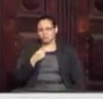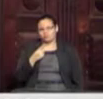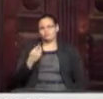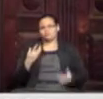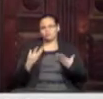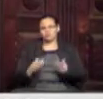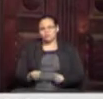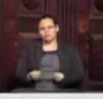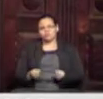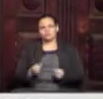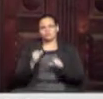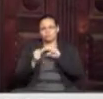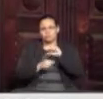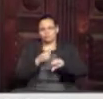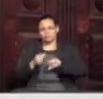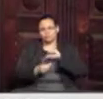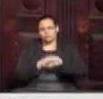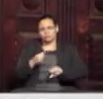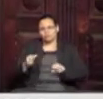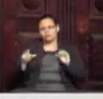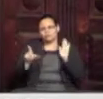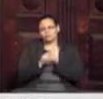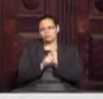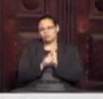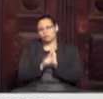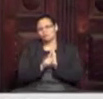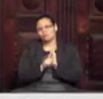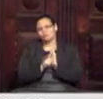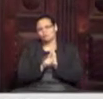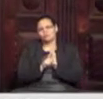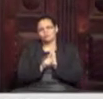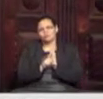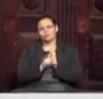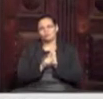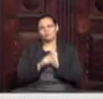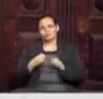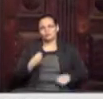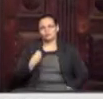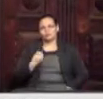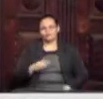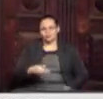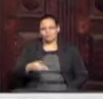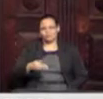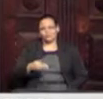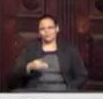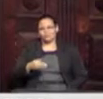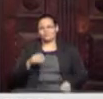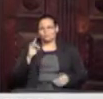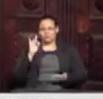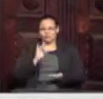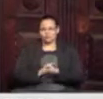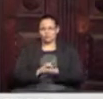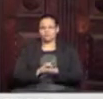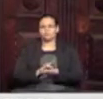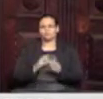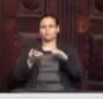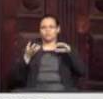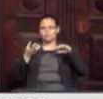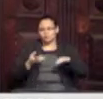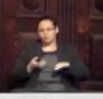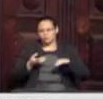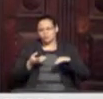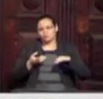se mudar a legislação pela via legítima do congresso